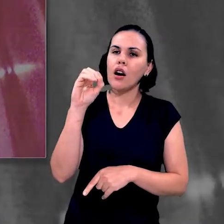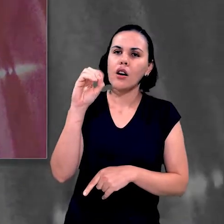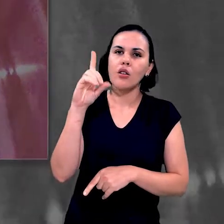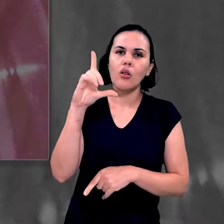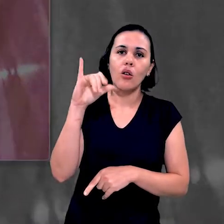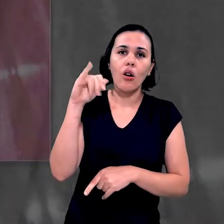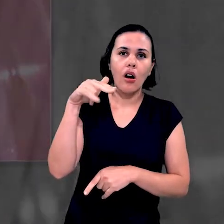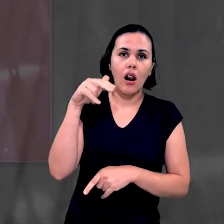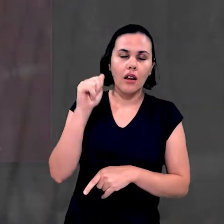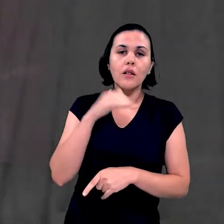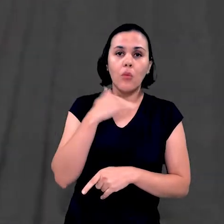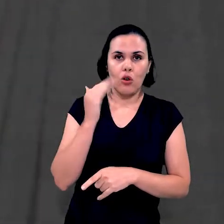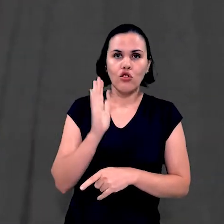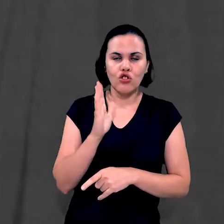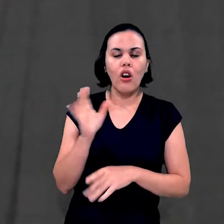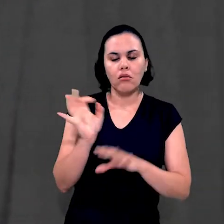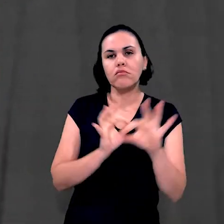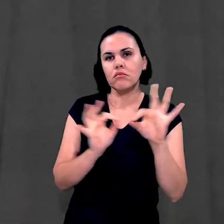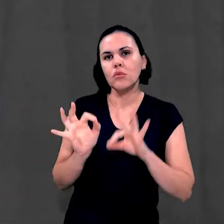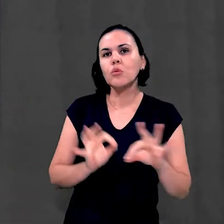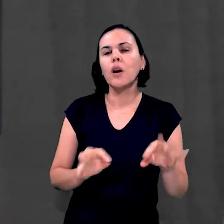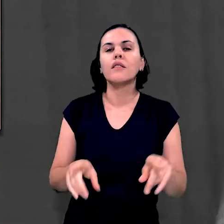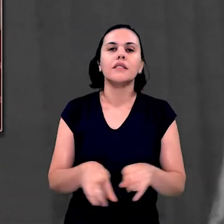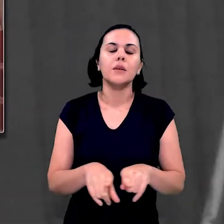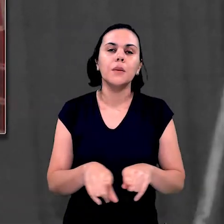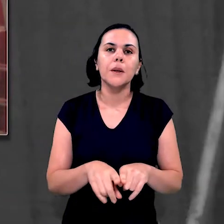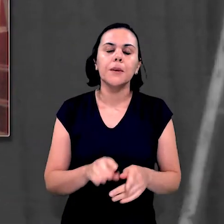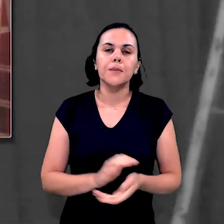é falecida, que também enfeitava.